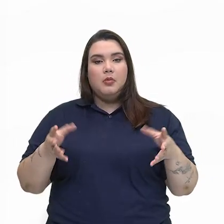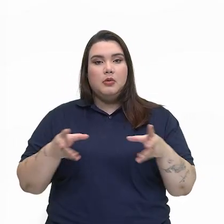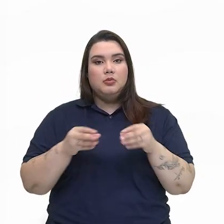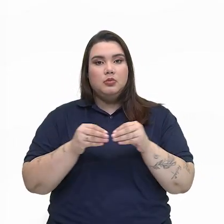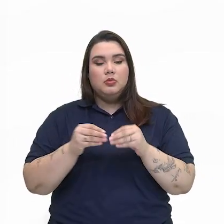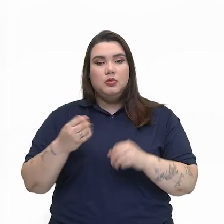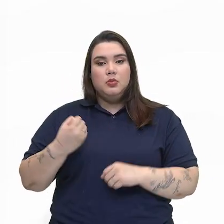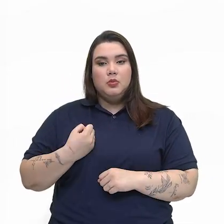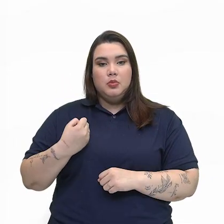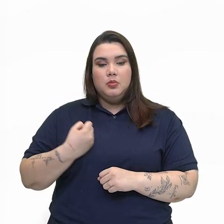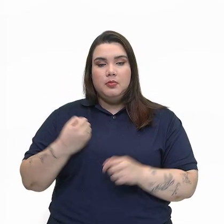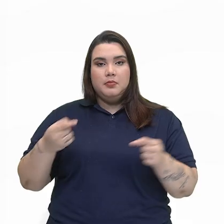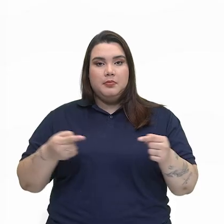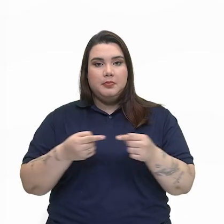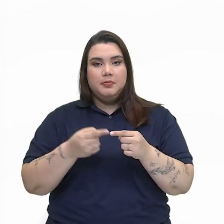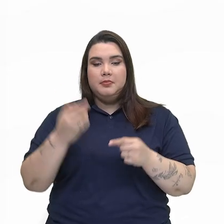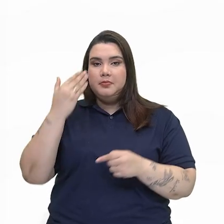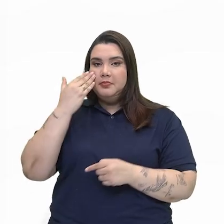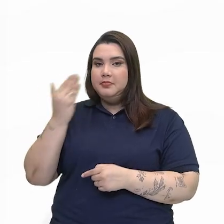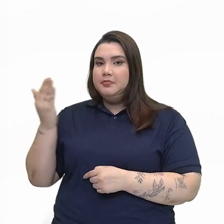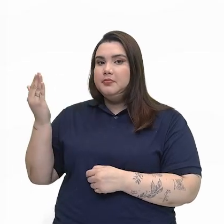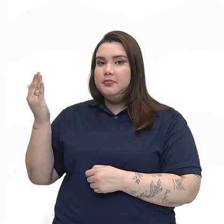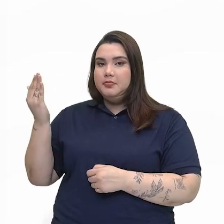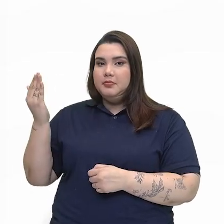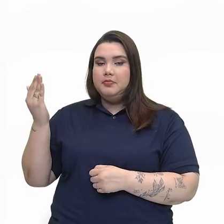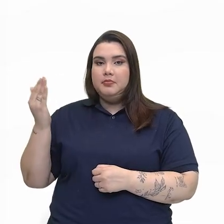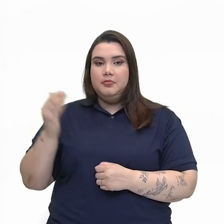uma casa decimal do número